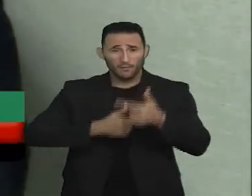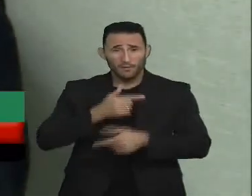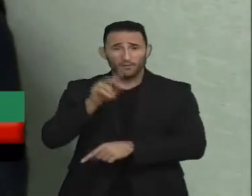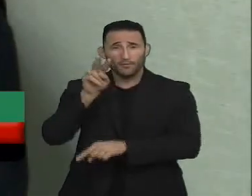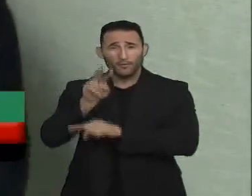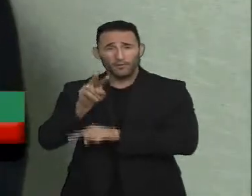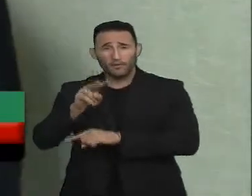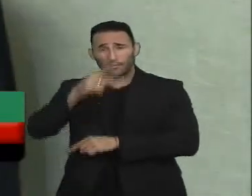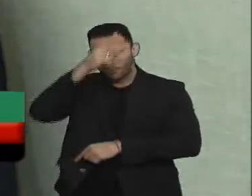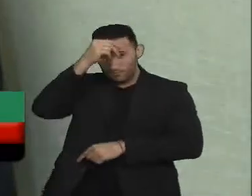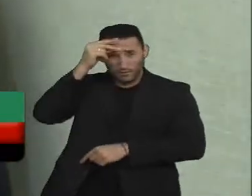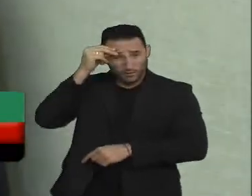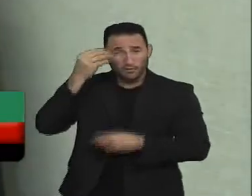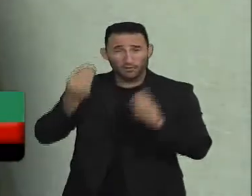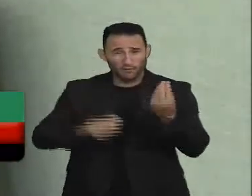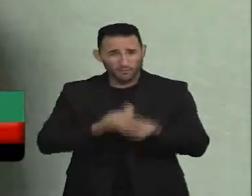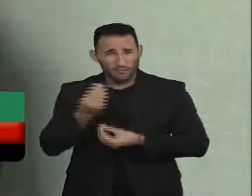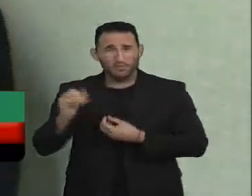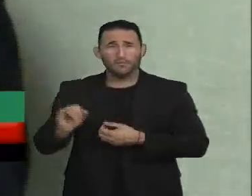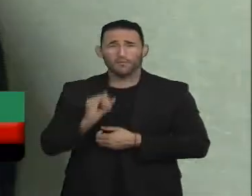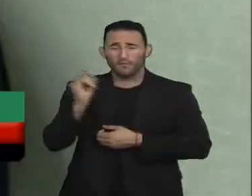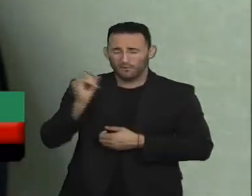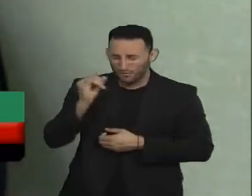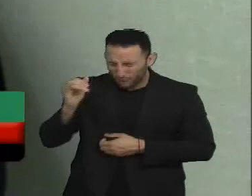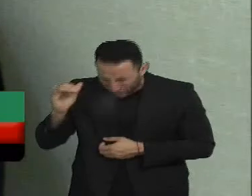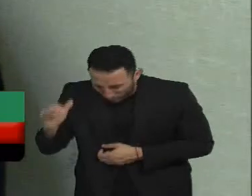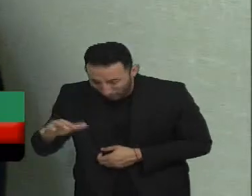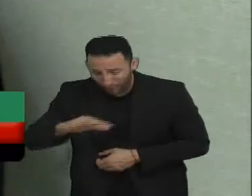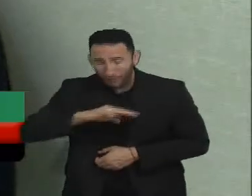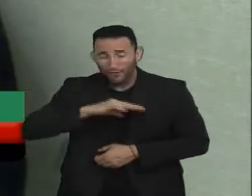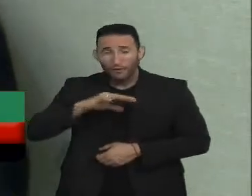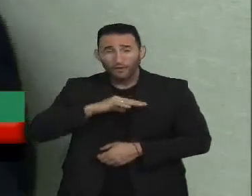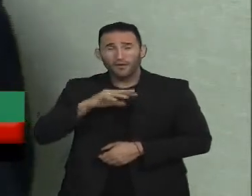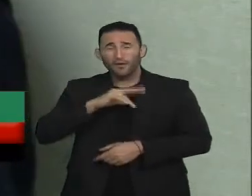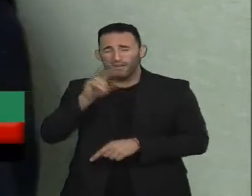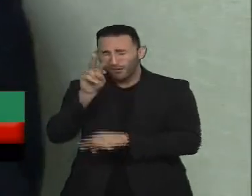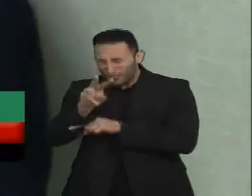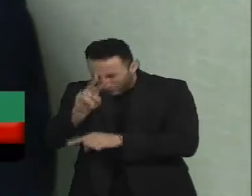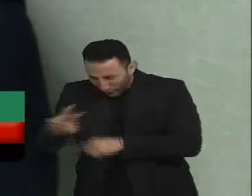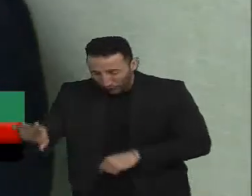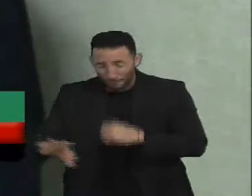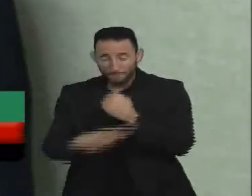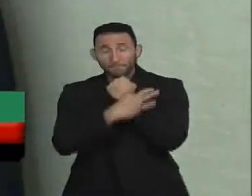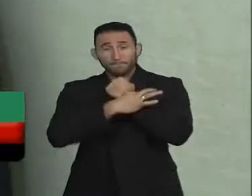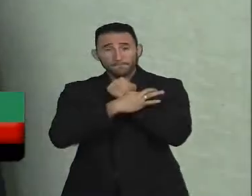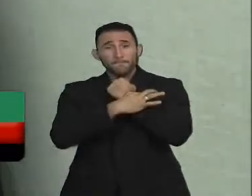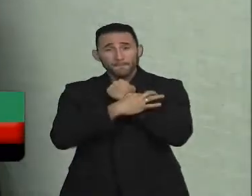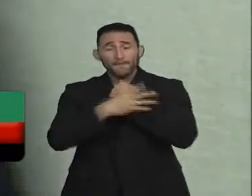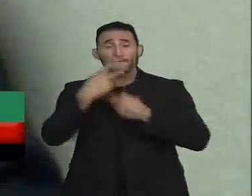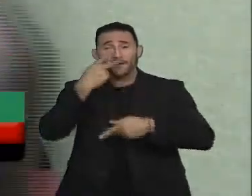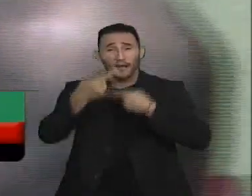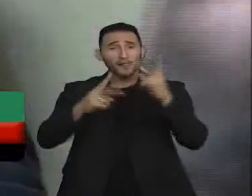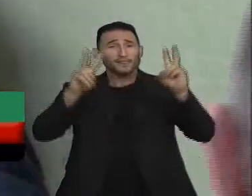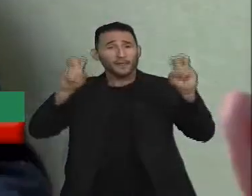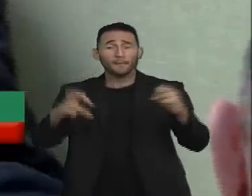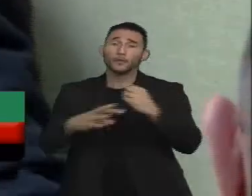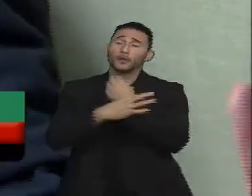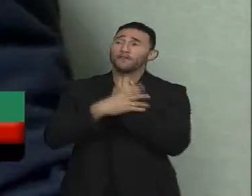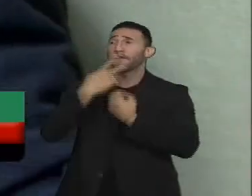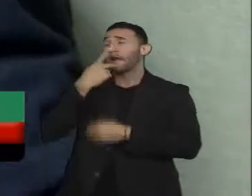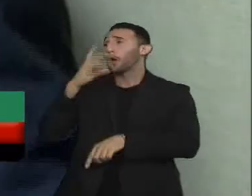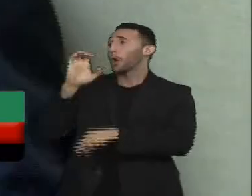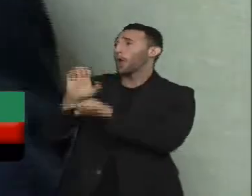municipais, a importância do município cuidar da segurança da sua cidade, sim. Tem gente que fala que segurança é questão do governo